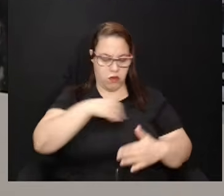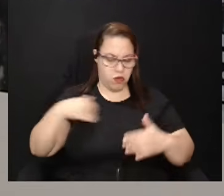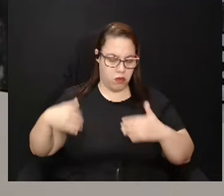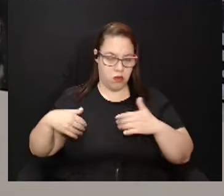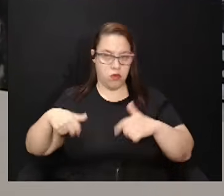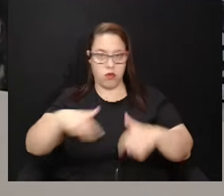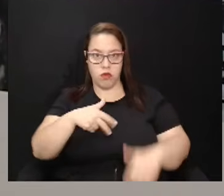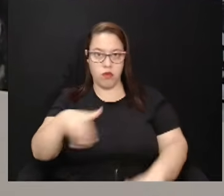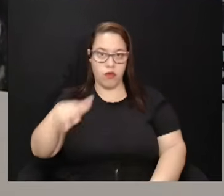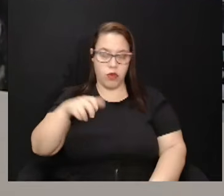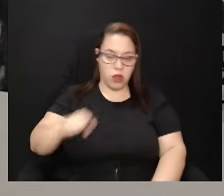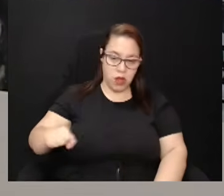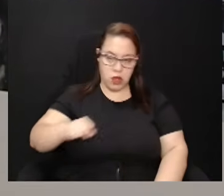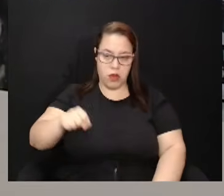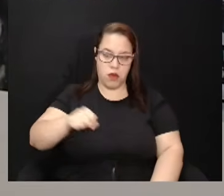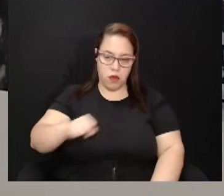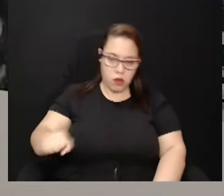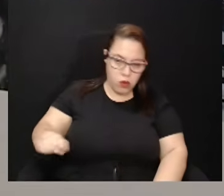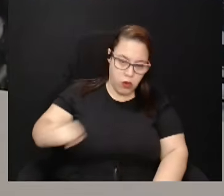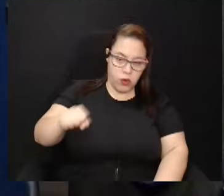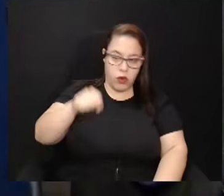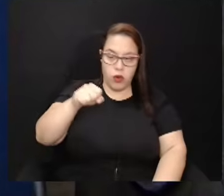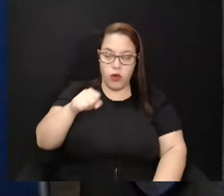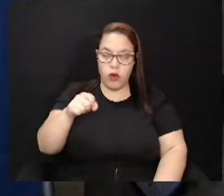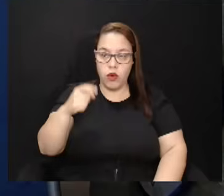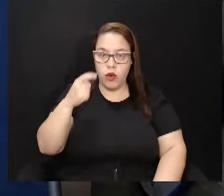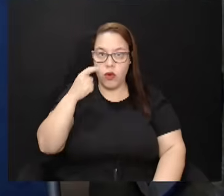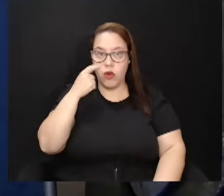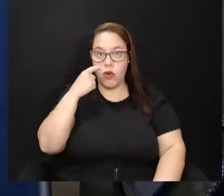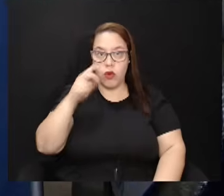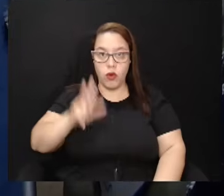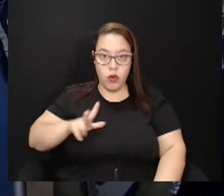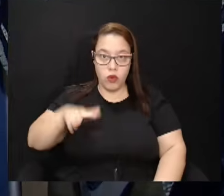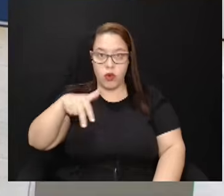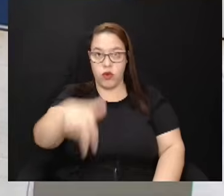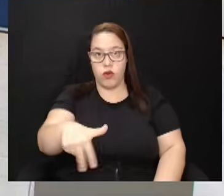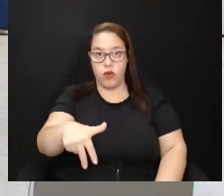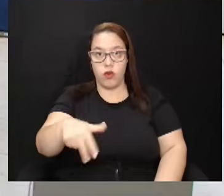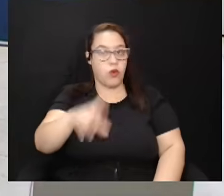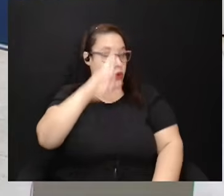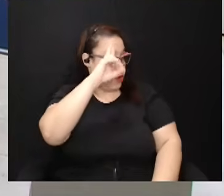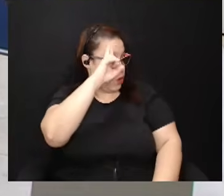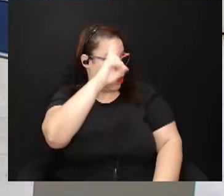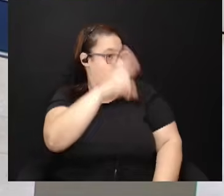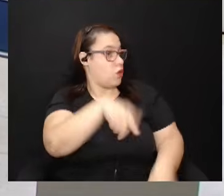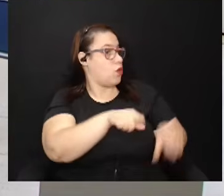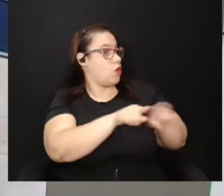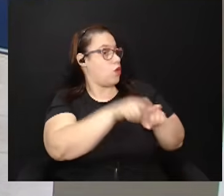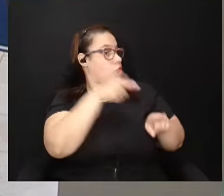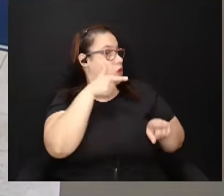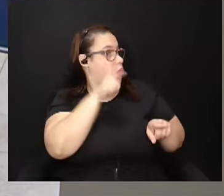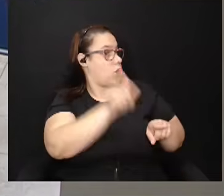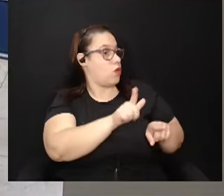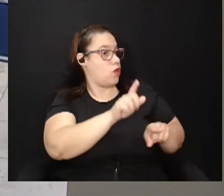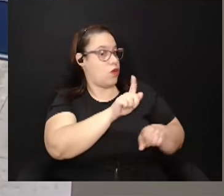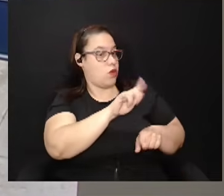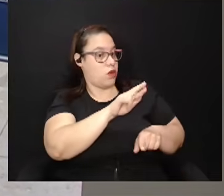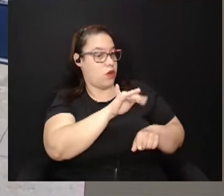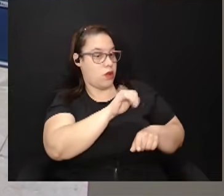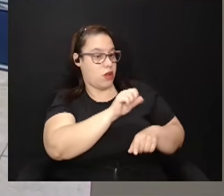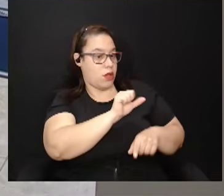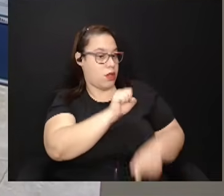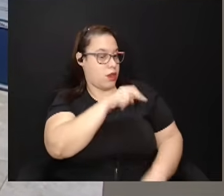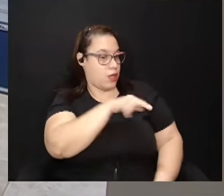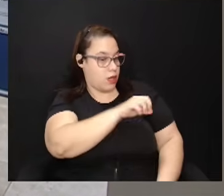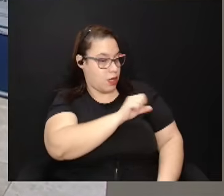bengalinha na mão, e aquilo veio para o palco. O senhor também conseguiu estar no Guinness Book, né? Na peça.